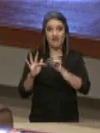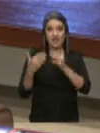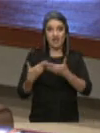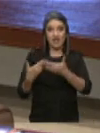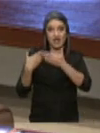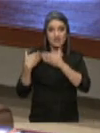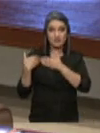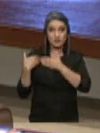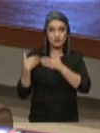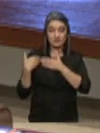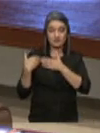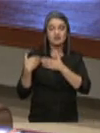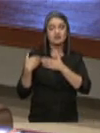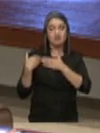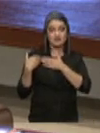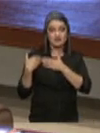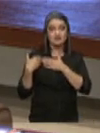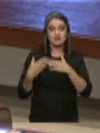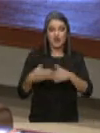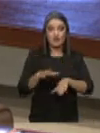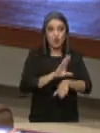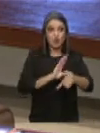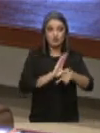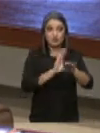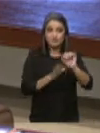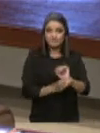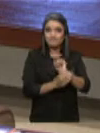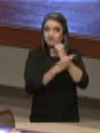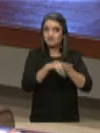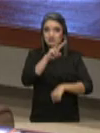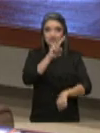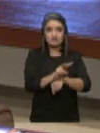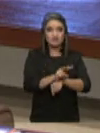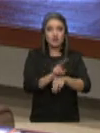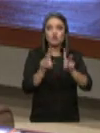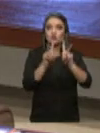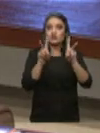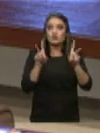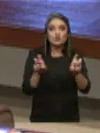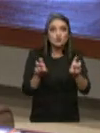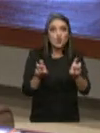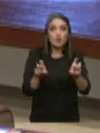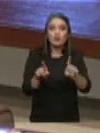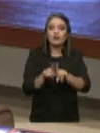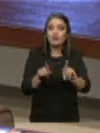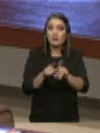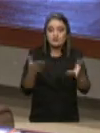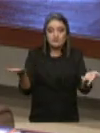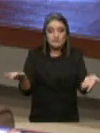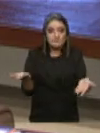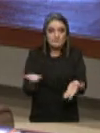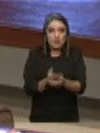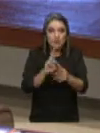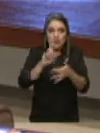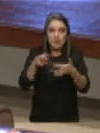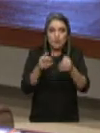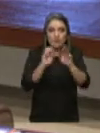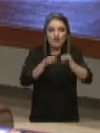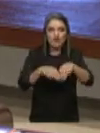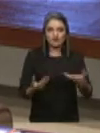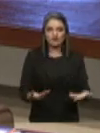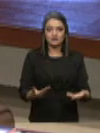direitos fundamentais das cláusulas pétreas, dentre as quais a coisa julgada. E foi a primeira vez que